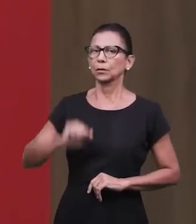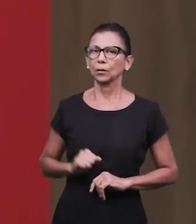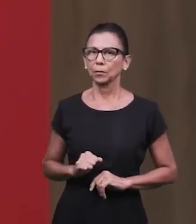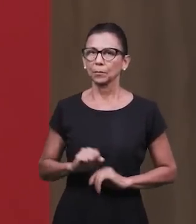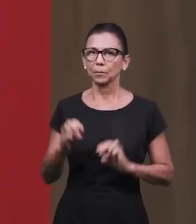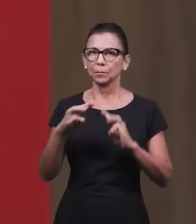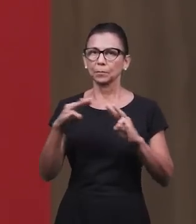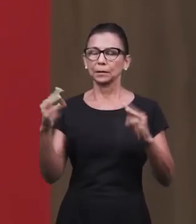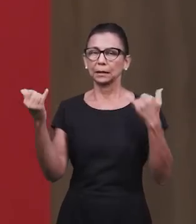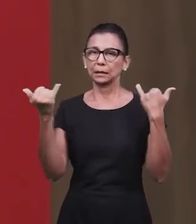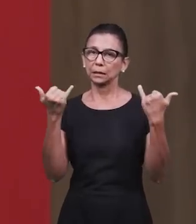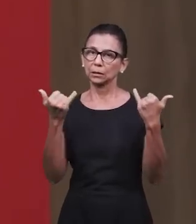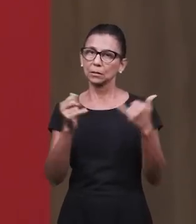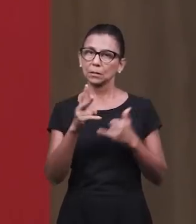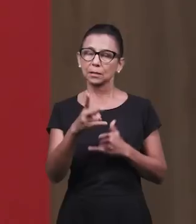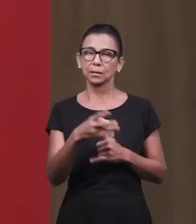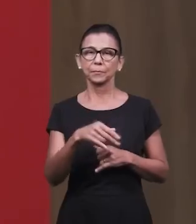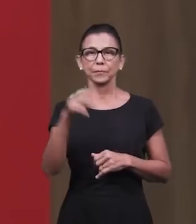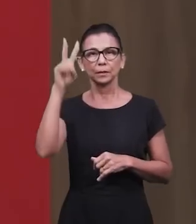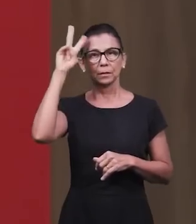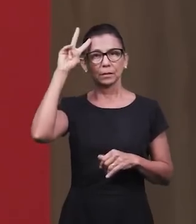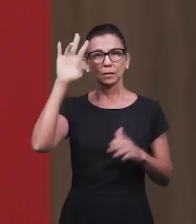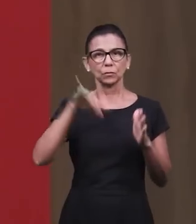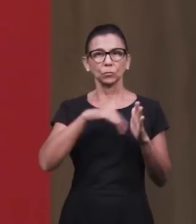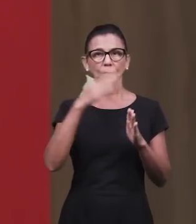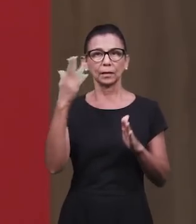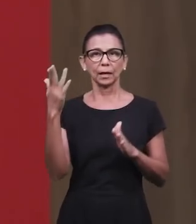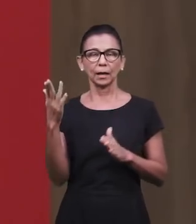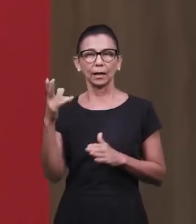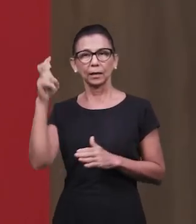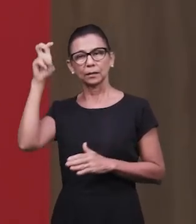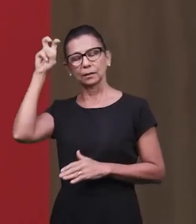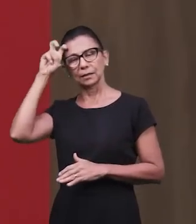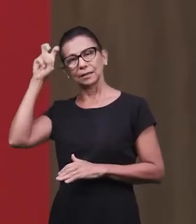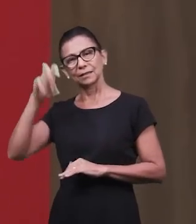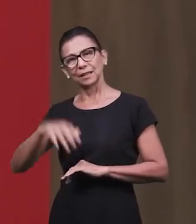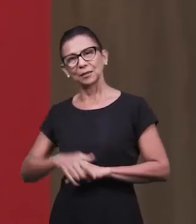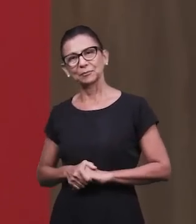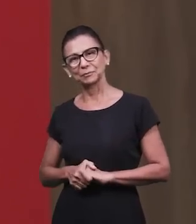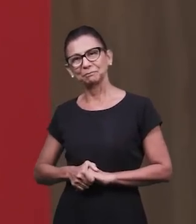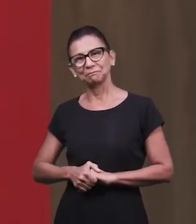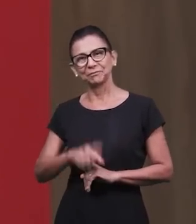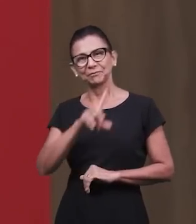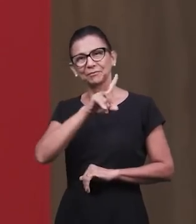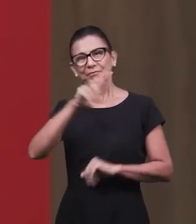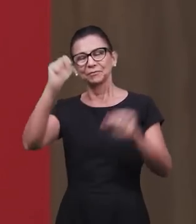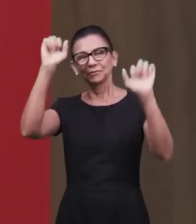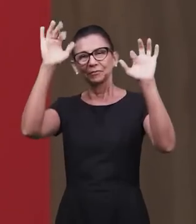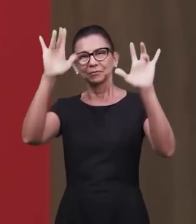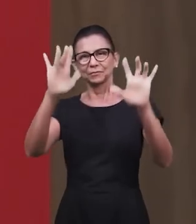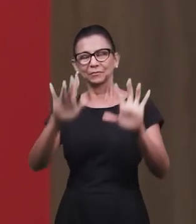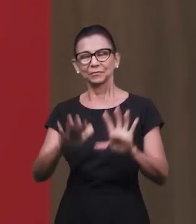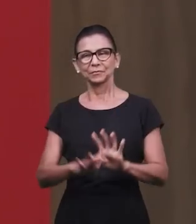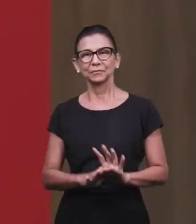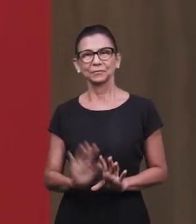irmãos, que olha, o Manaim News sempre agora de segunda a quinta-feira. Participe conosco, Deus